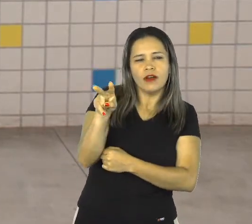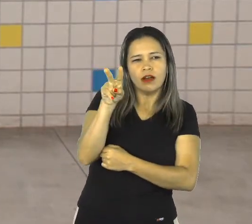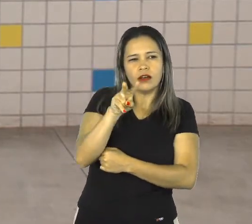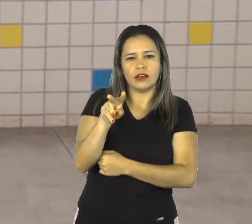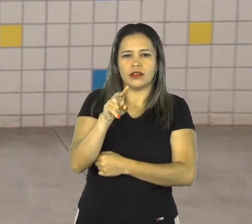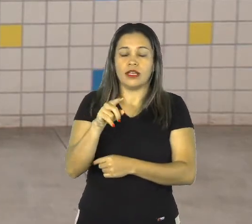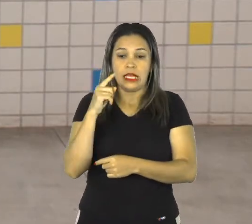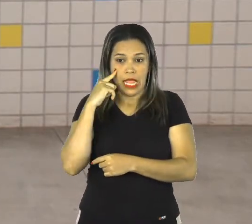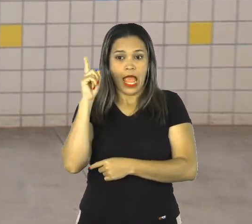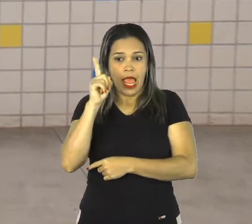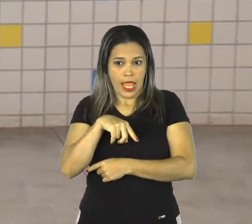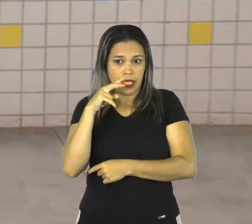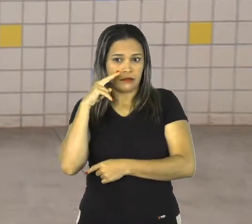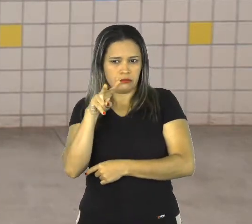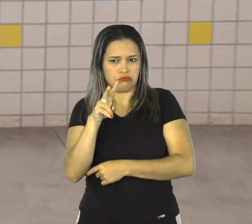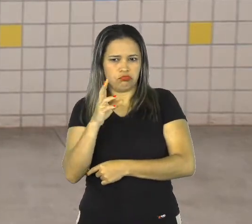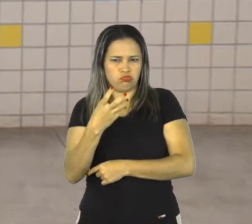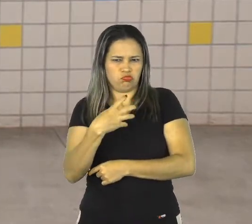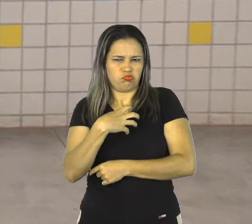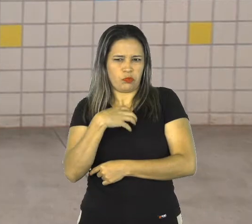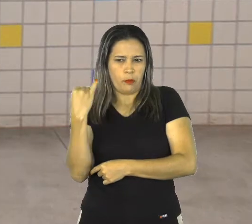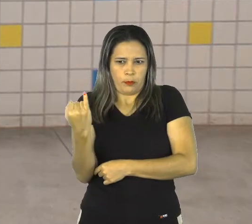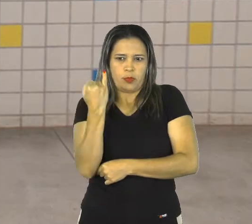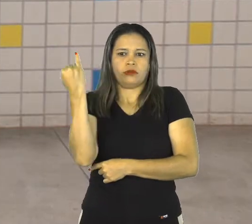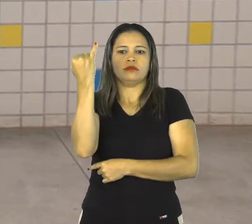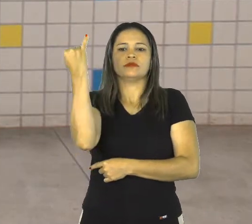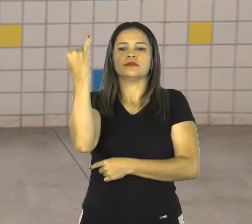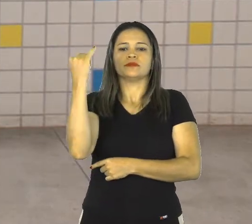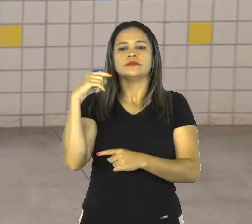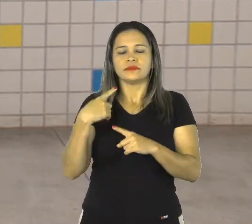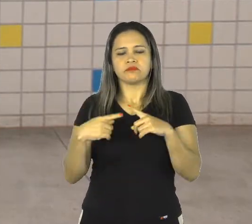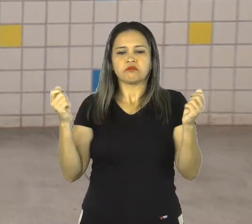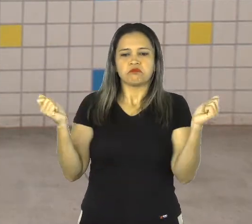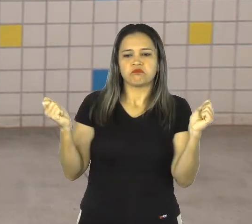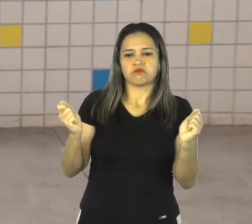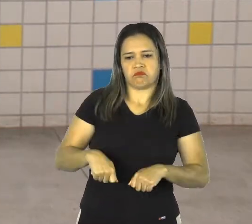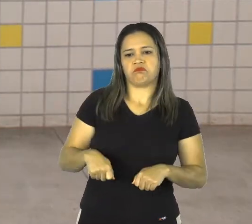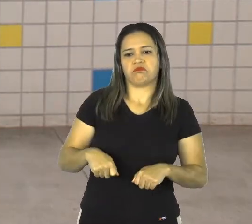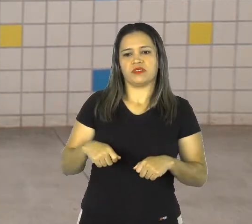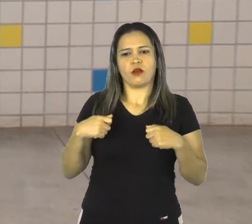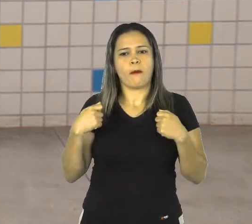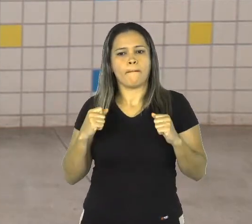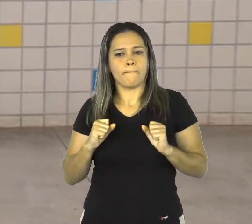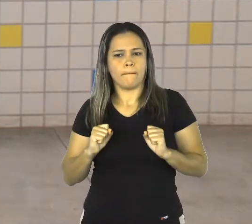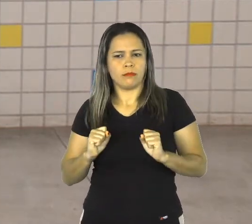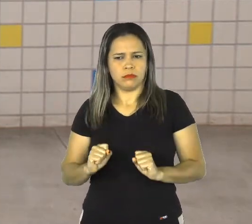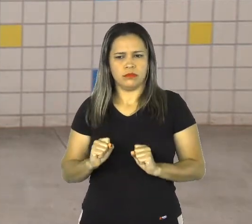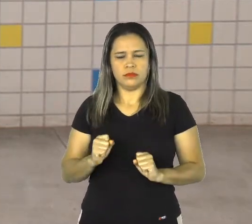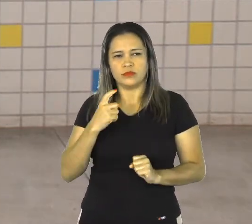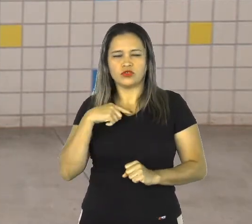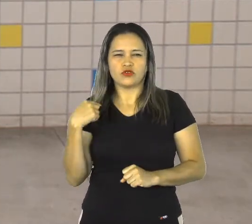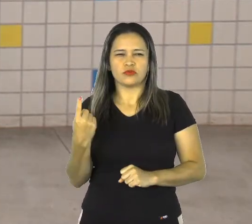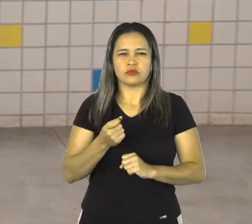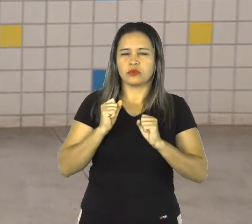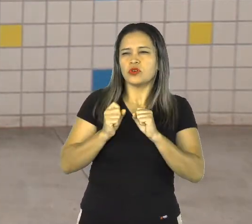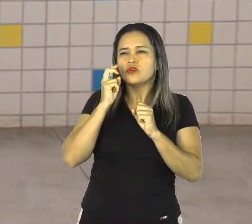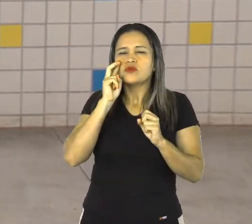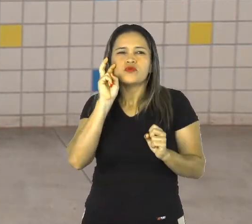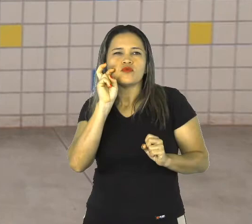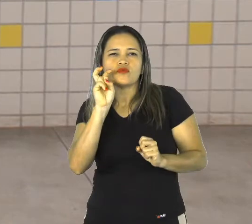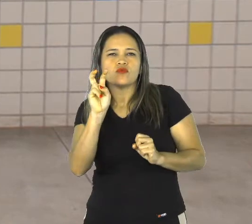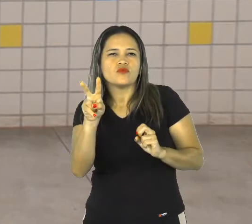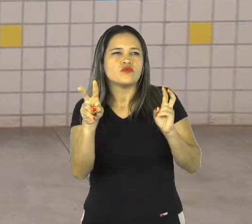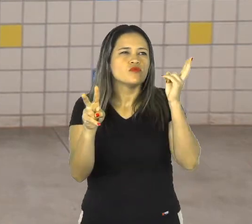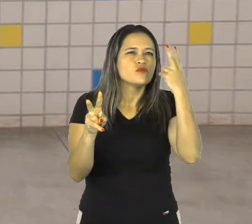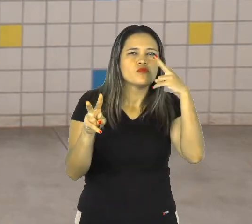a visão é um sentido extremamente importante, porque ele possibilita que nós possamos ver as coisas, ver